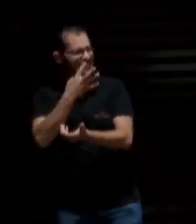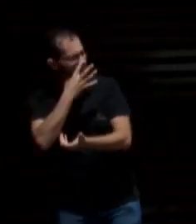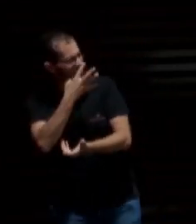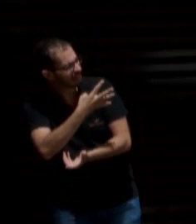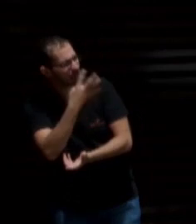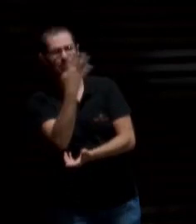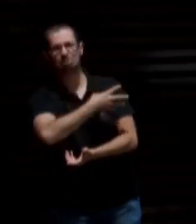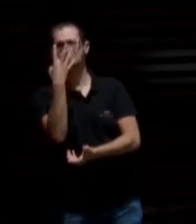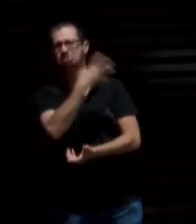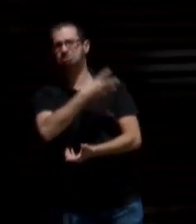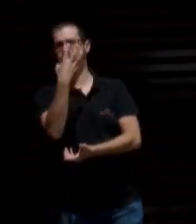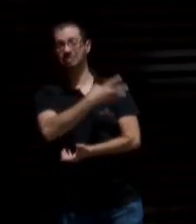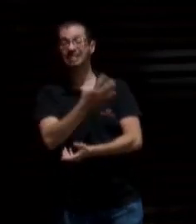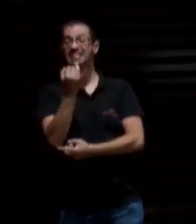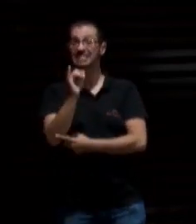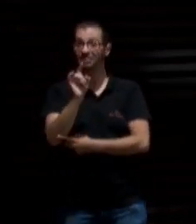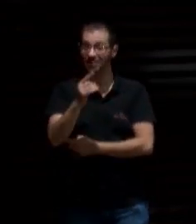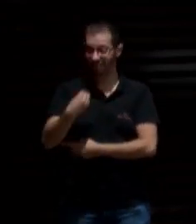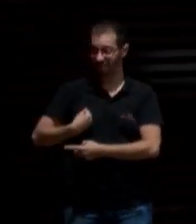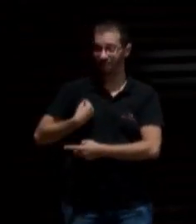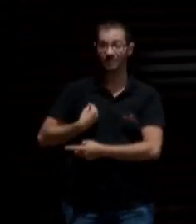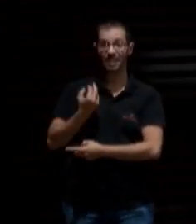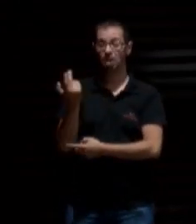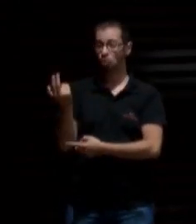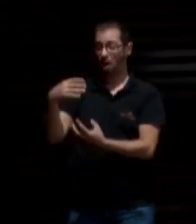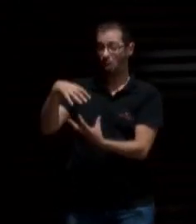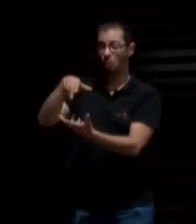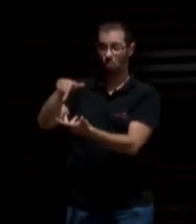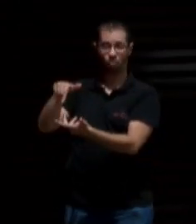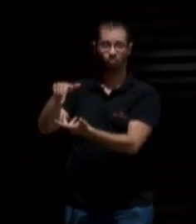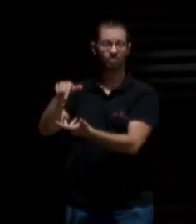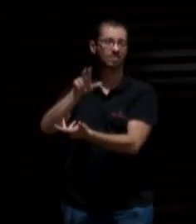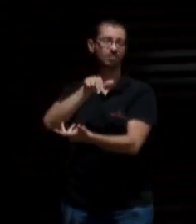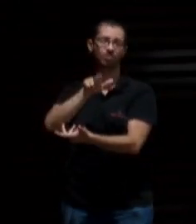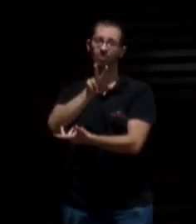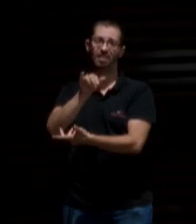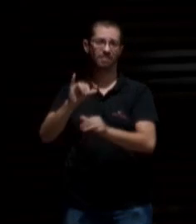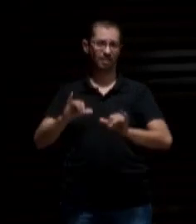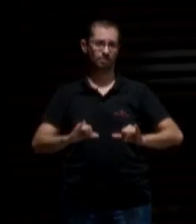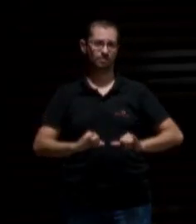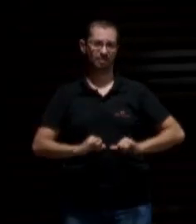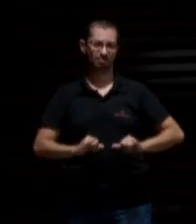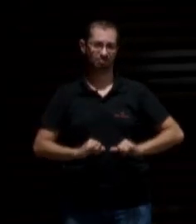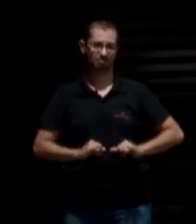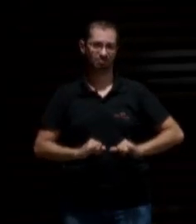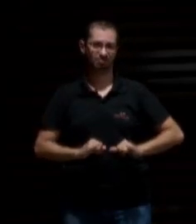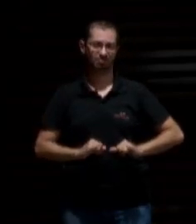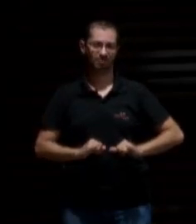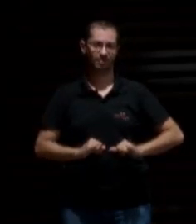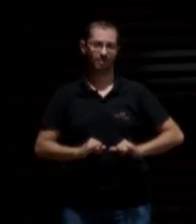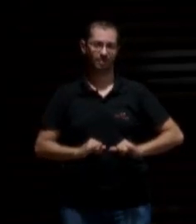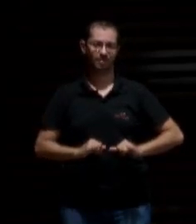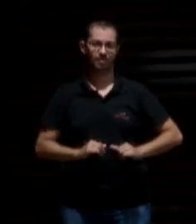Se você viver como o resto do mundo vive, você nunca vai sofrer como cristão. Tem alguns aqui que nunca sofreram como cristão. Para vergonha